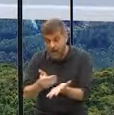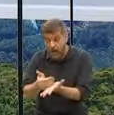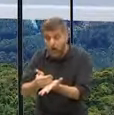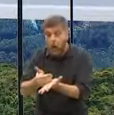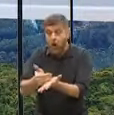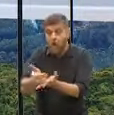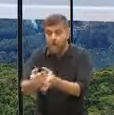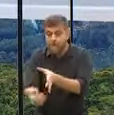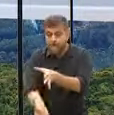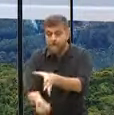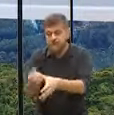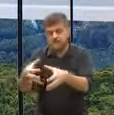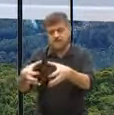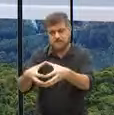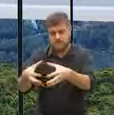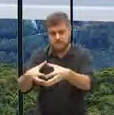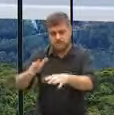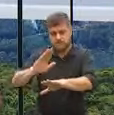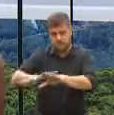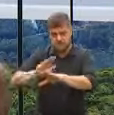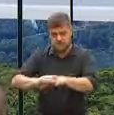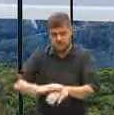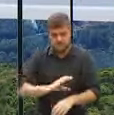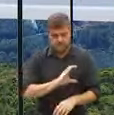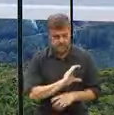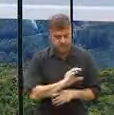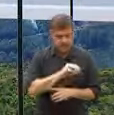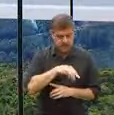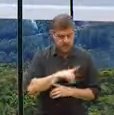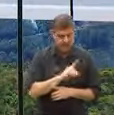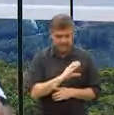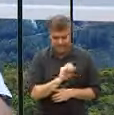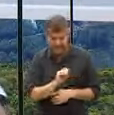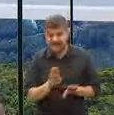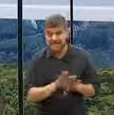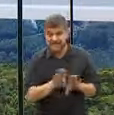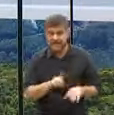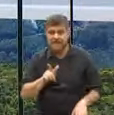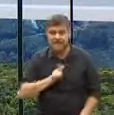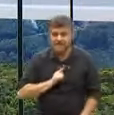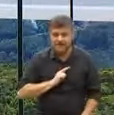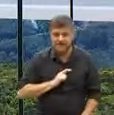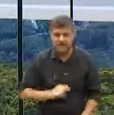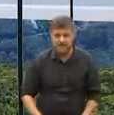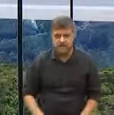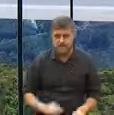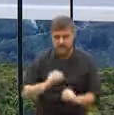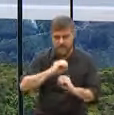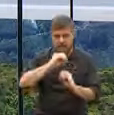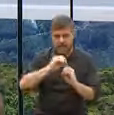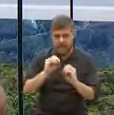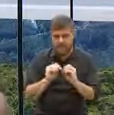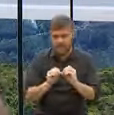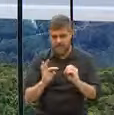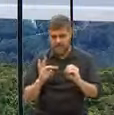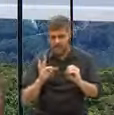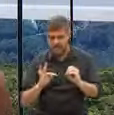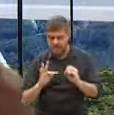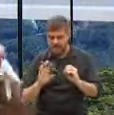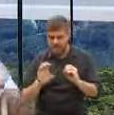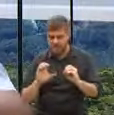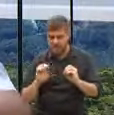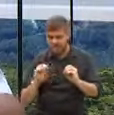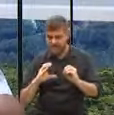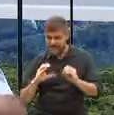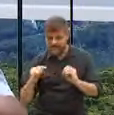da formação de uma ONG. Onde vai no CMDCA, tem além do CMDCA, existe a FEAC, que é uma entidade que cuida